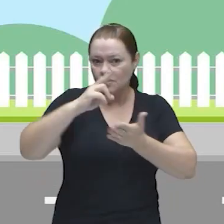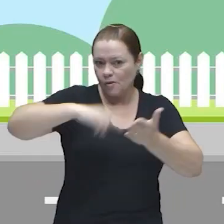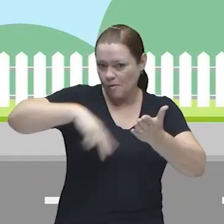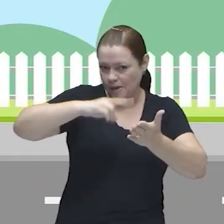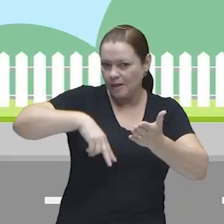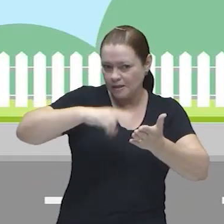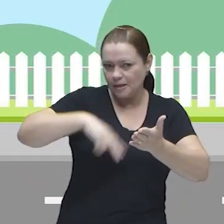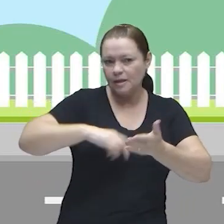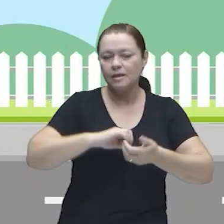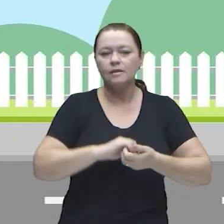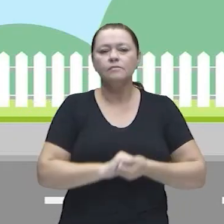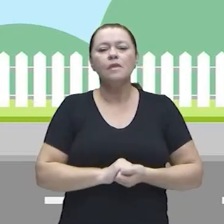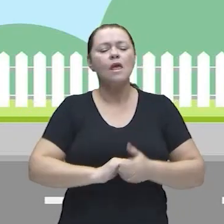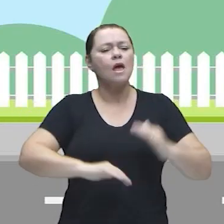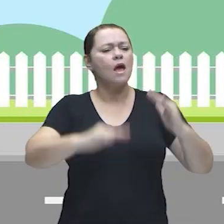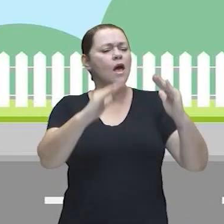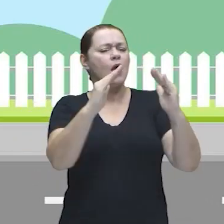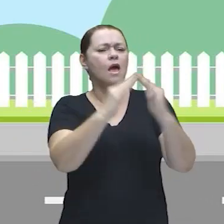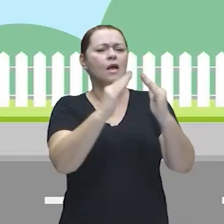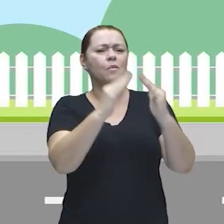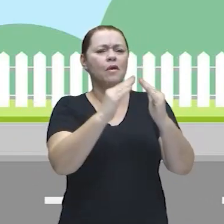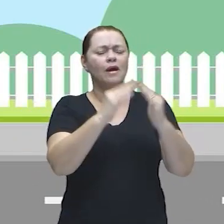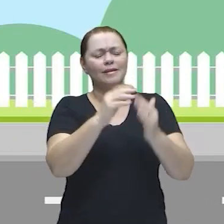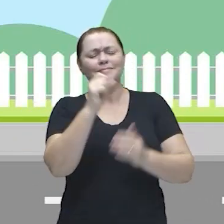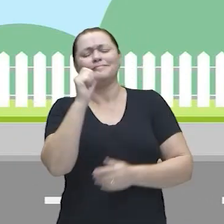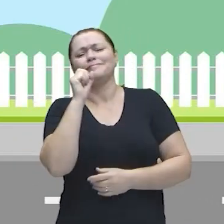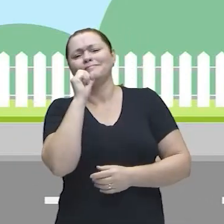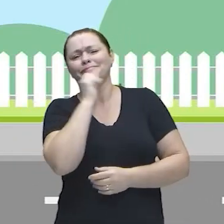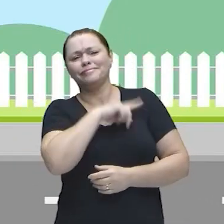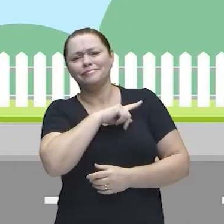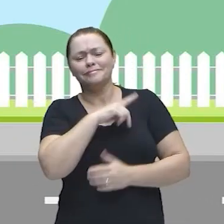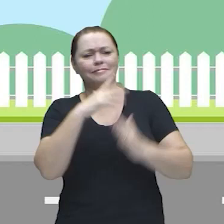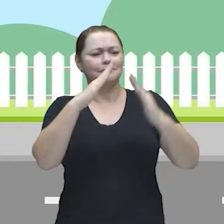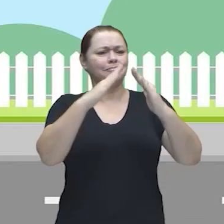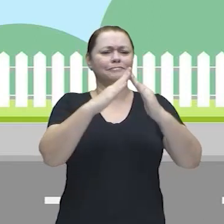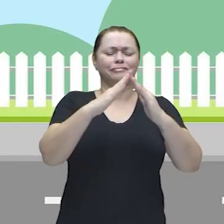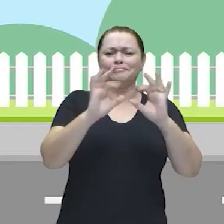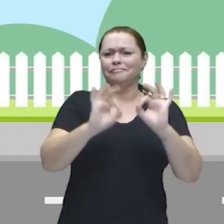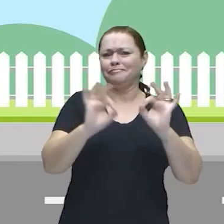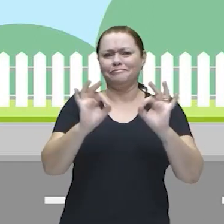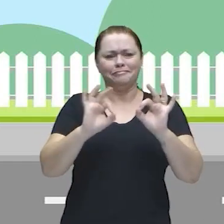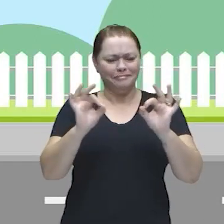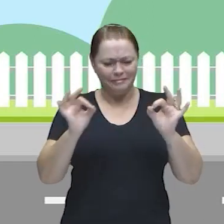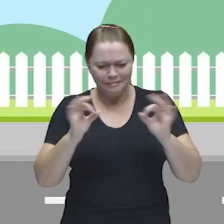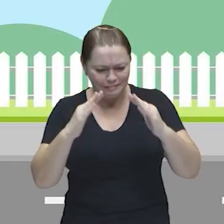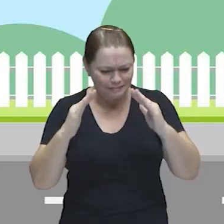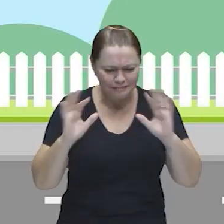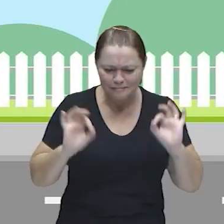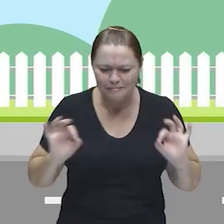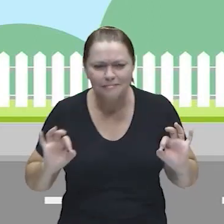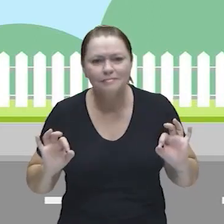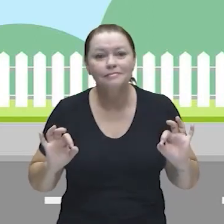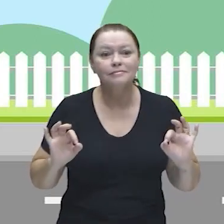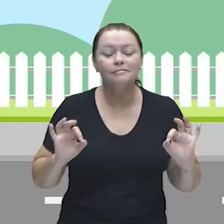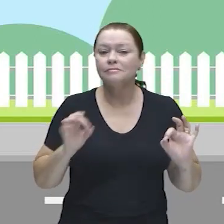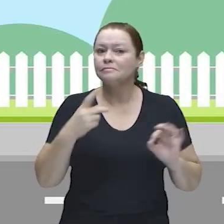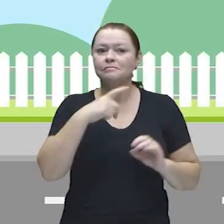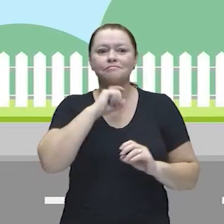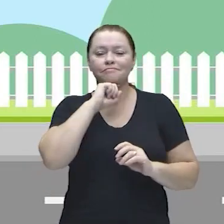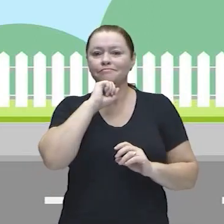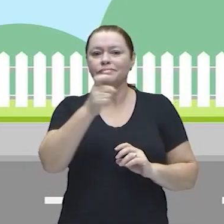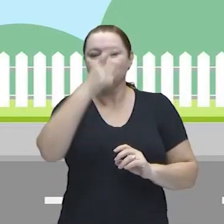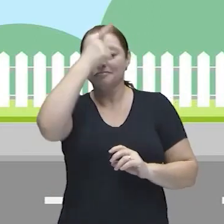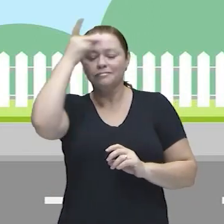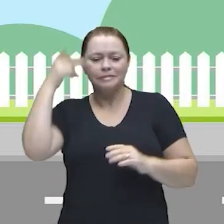3. Era uma casa muito engraçada. Não tinha teto, não tinha nada. Ninguém podia